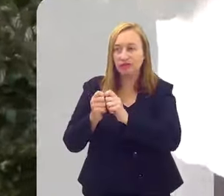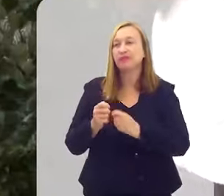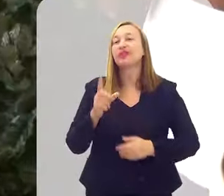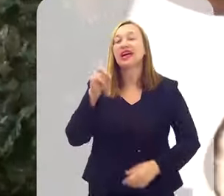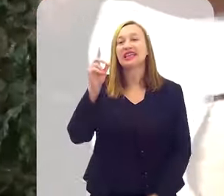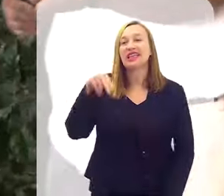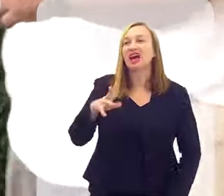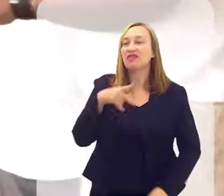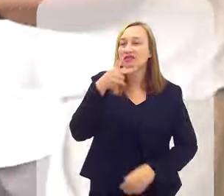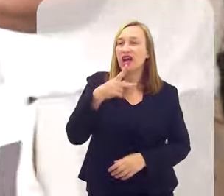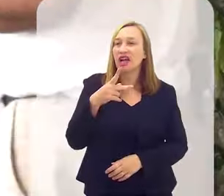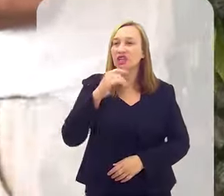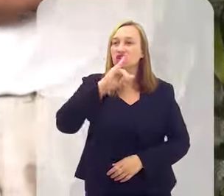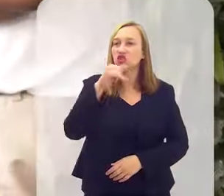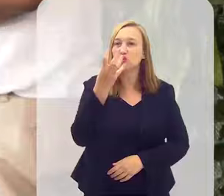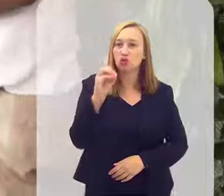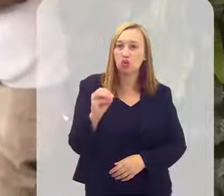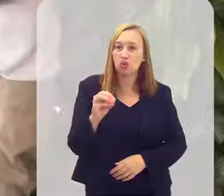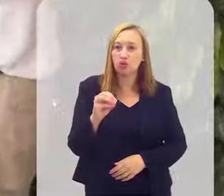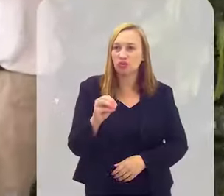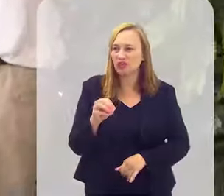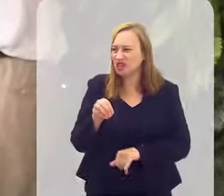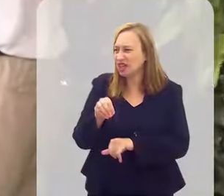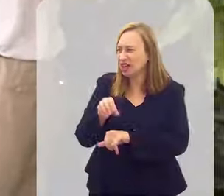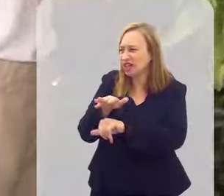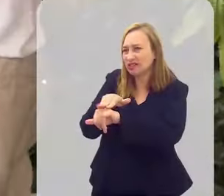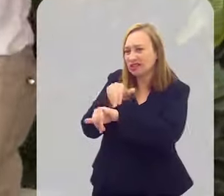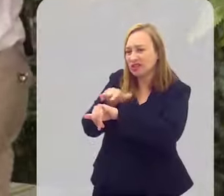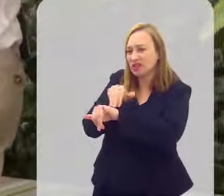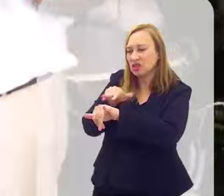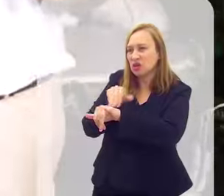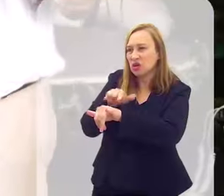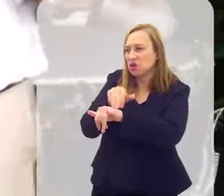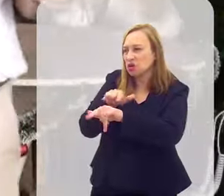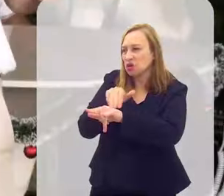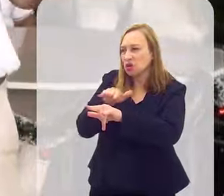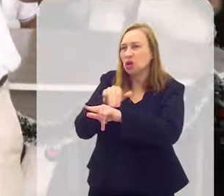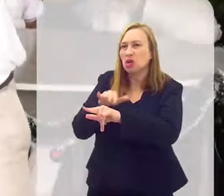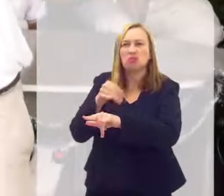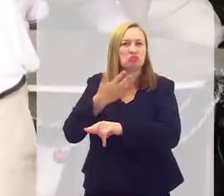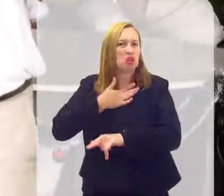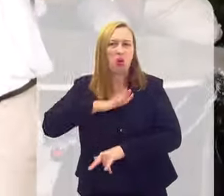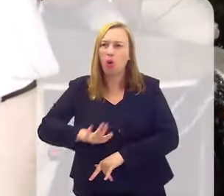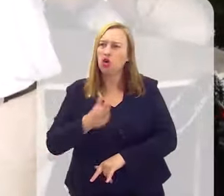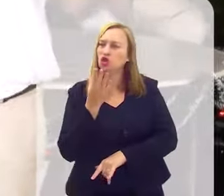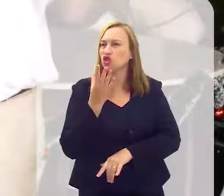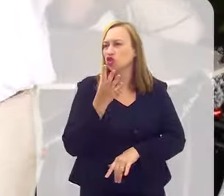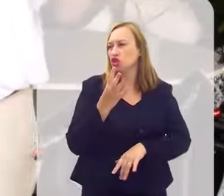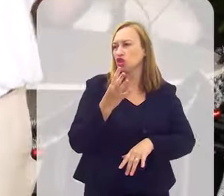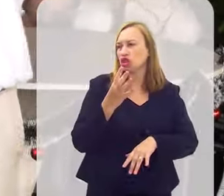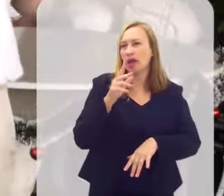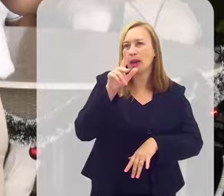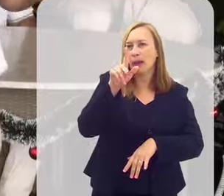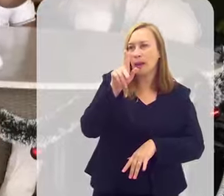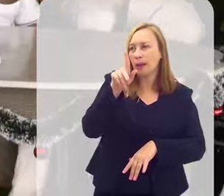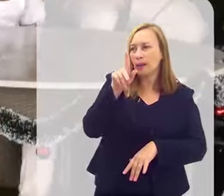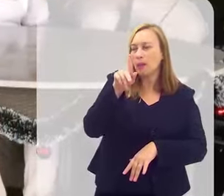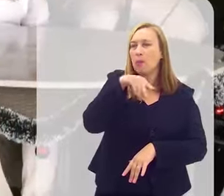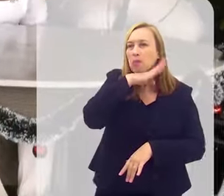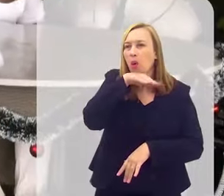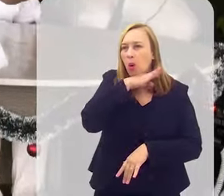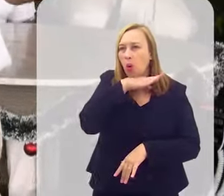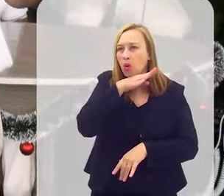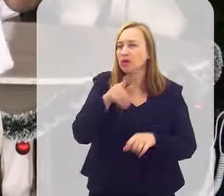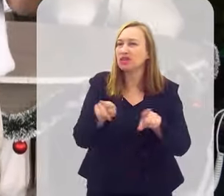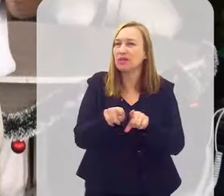um prazer muito grande Dan diz o seguinte Júlio sou vegetariano não como pernil nem bacalhau